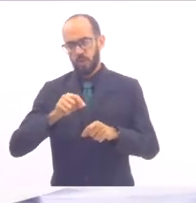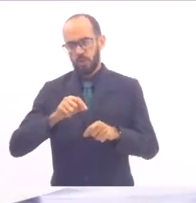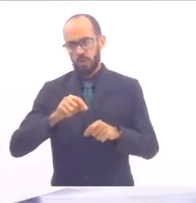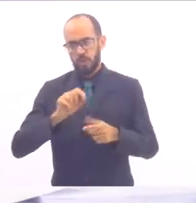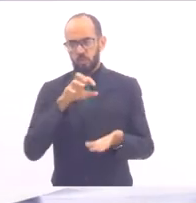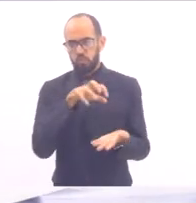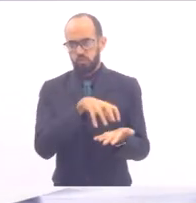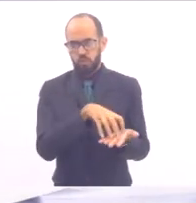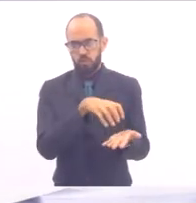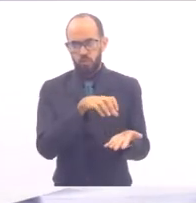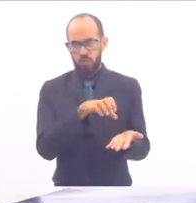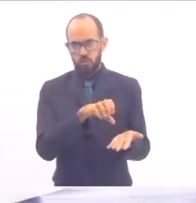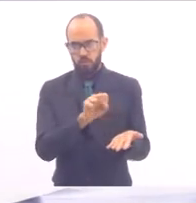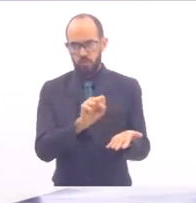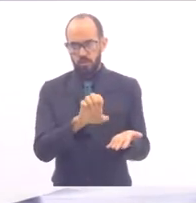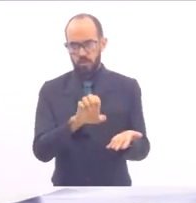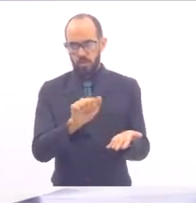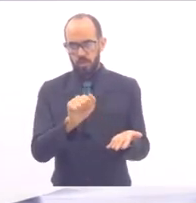CEA,